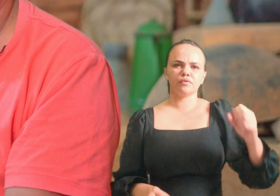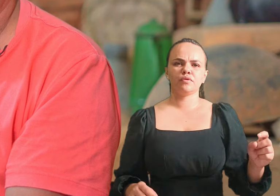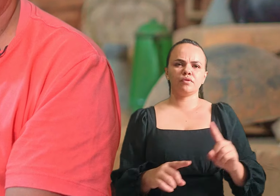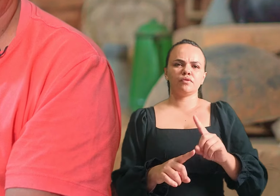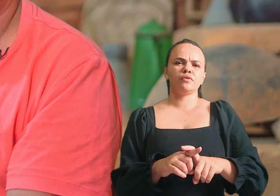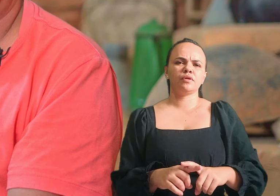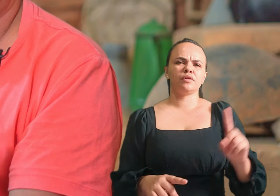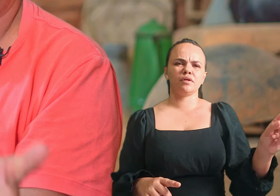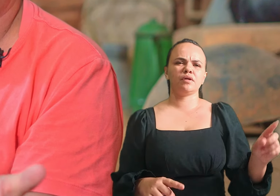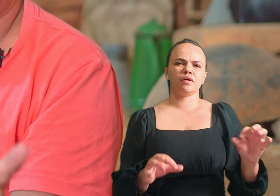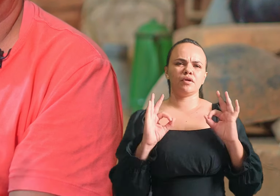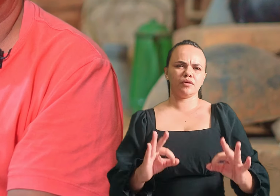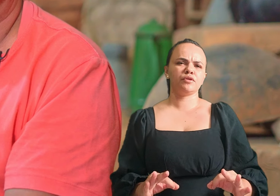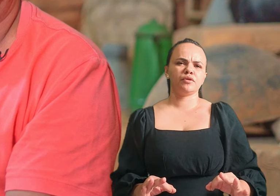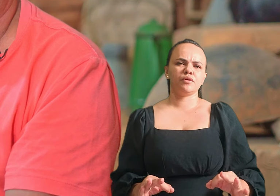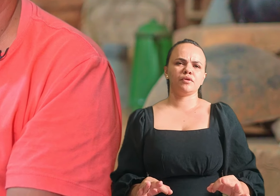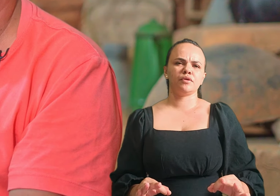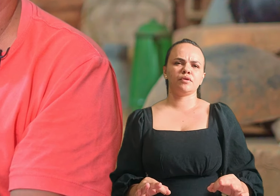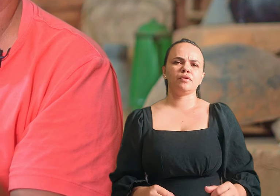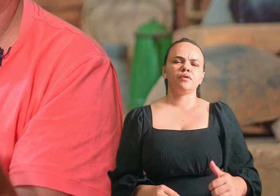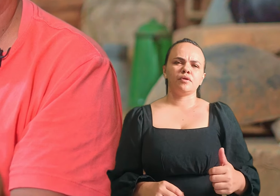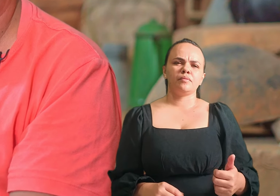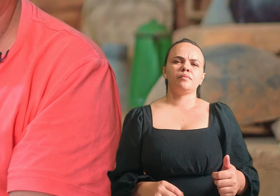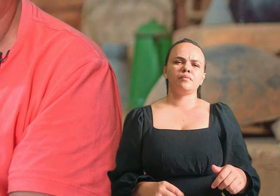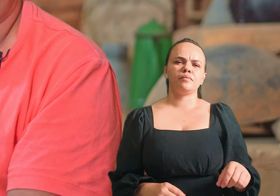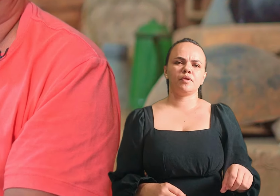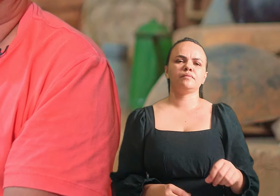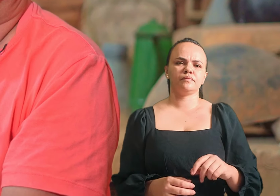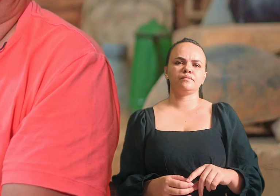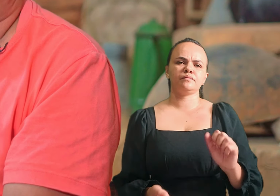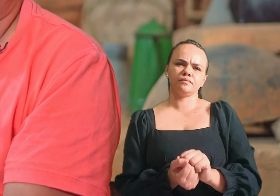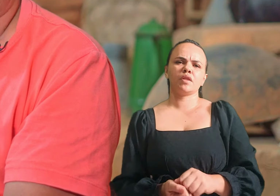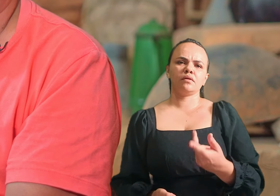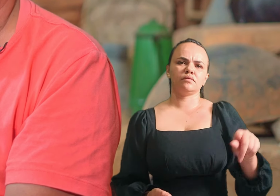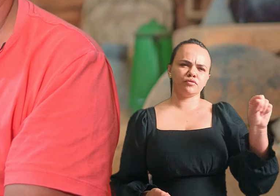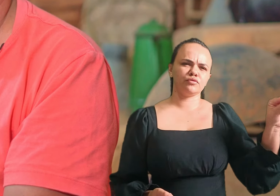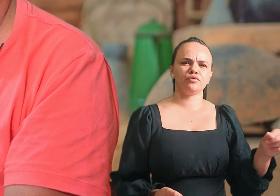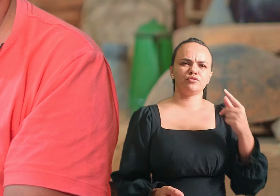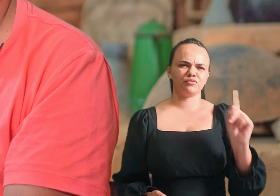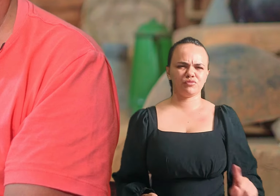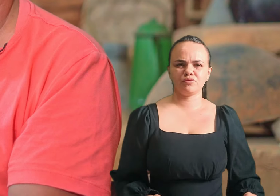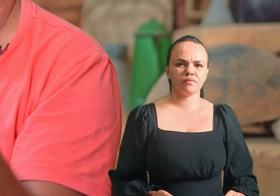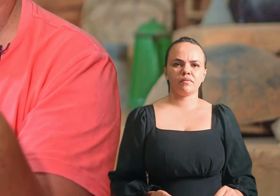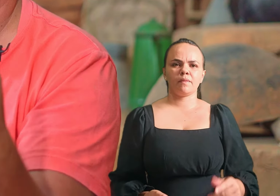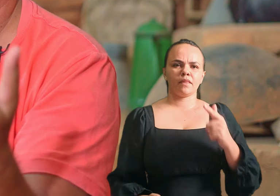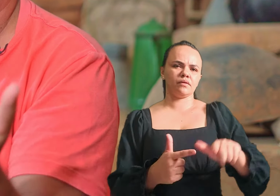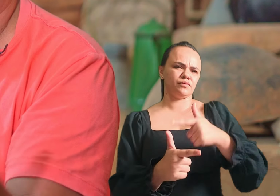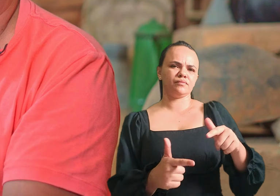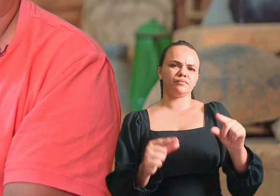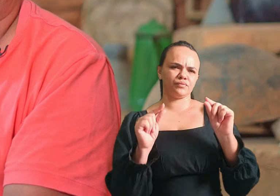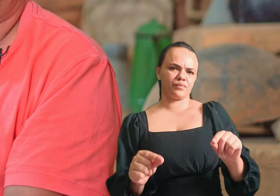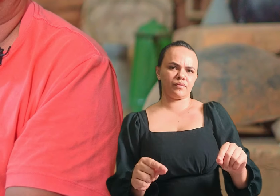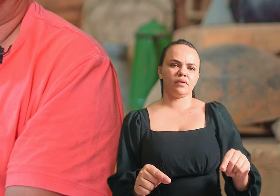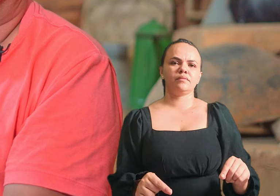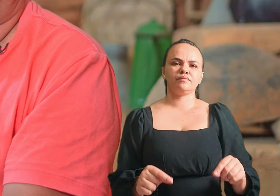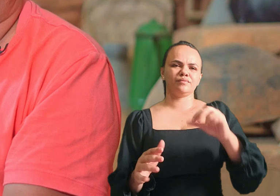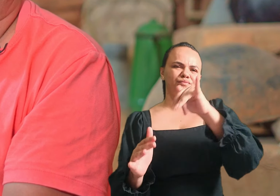foi nessa nesse ano que Luiz Gomes chega aqui e com quem ele chega aqui o problema é que como na ausência de